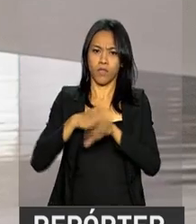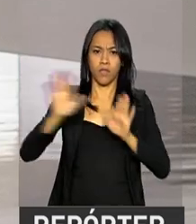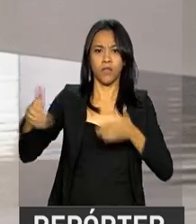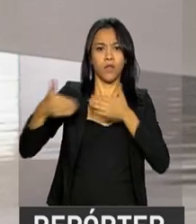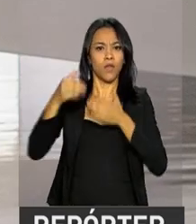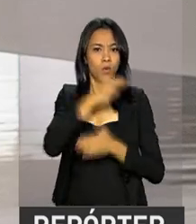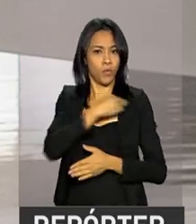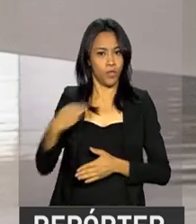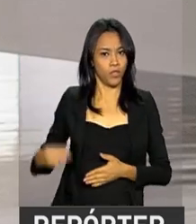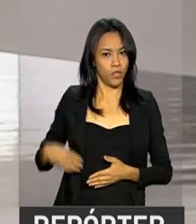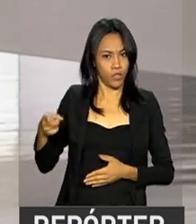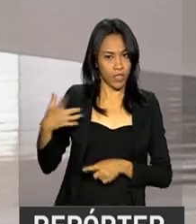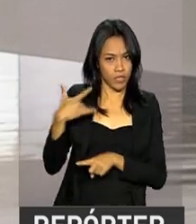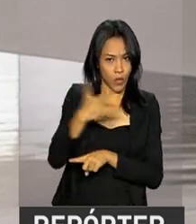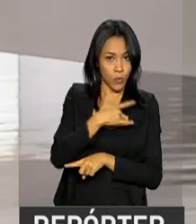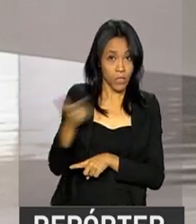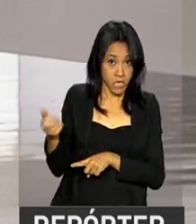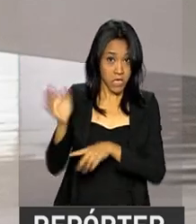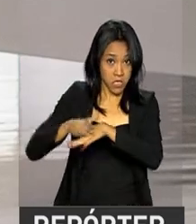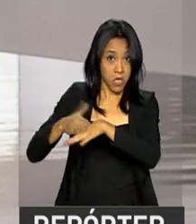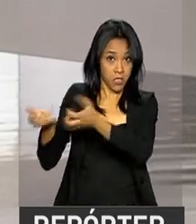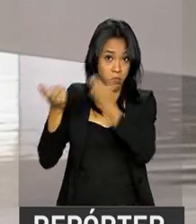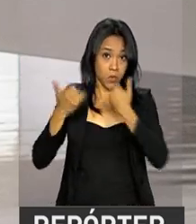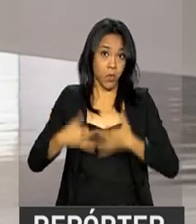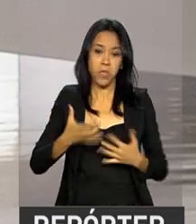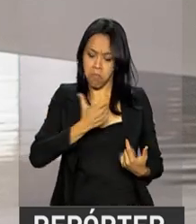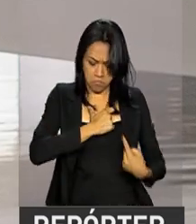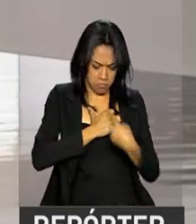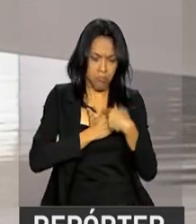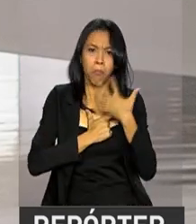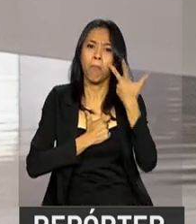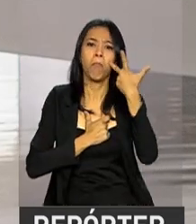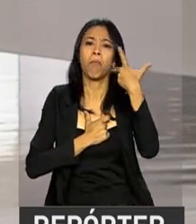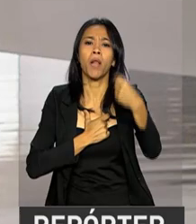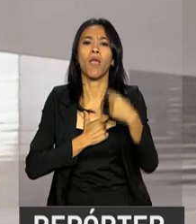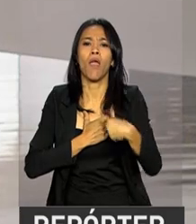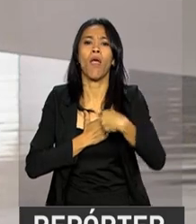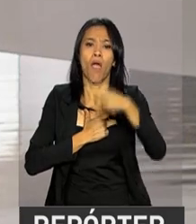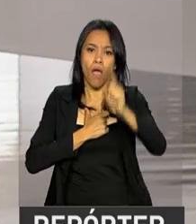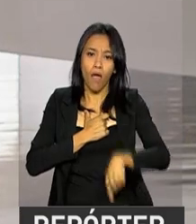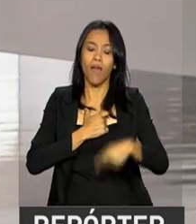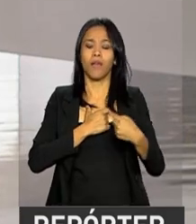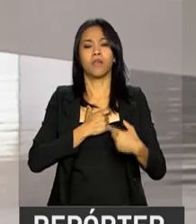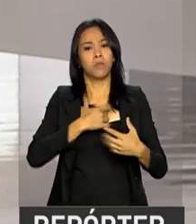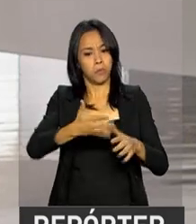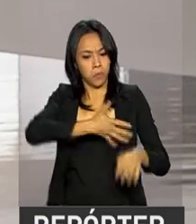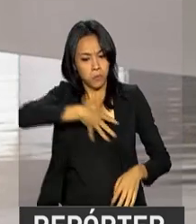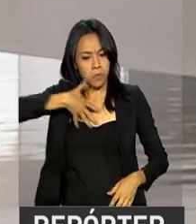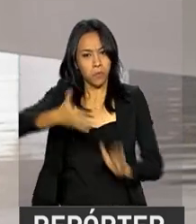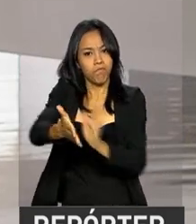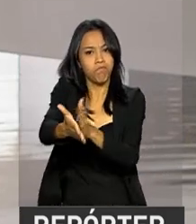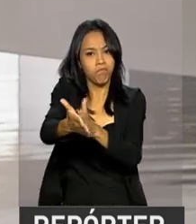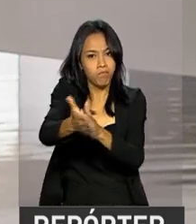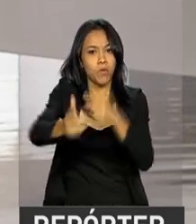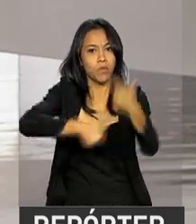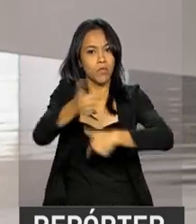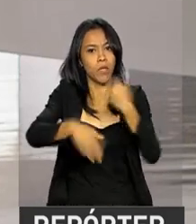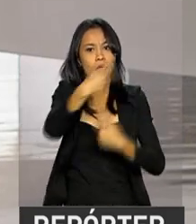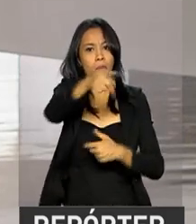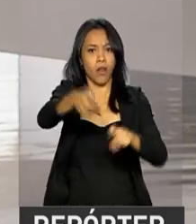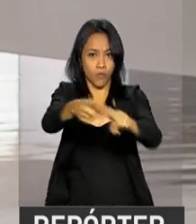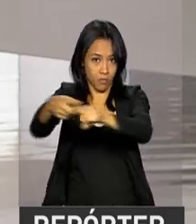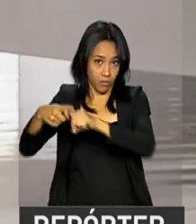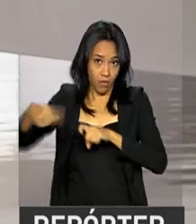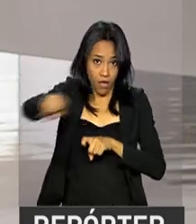e ele explicou que essa medalha da ordem do mérito médico é um reconhecimento do governo federal pelo trabalho desses profissionais que vai